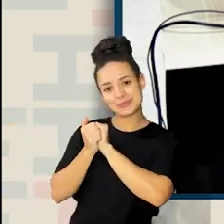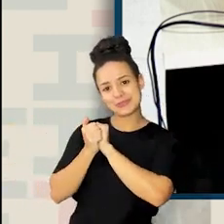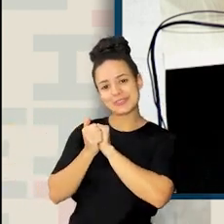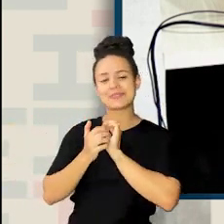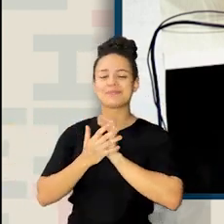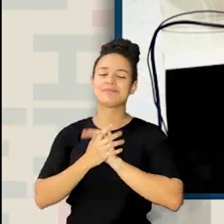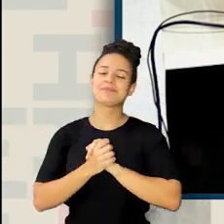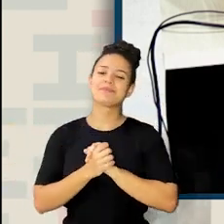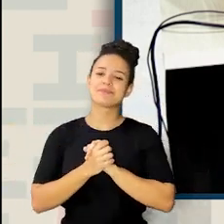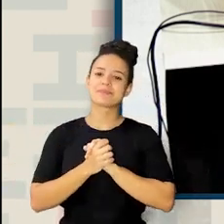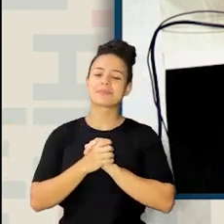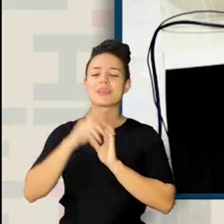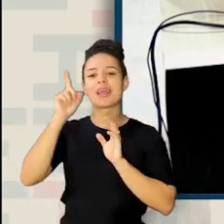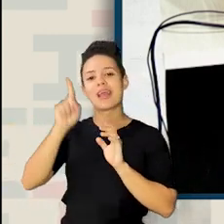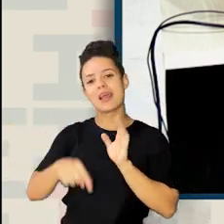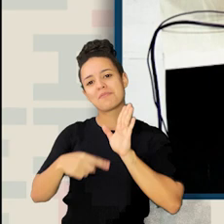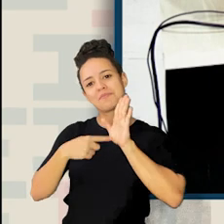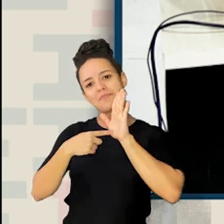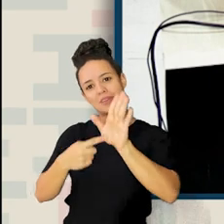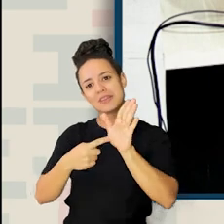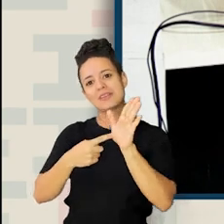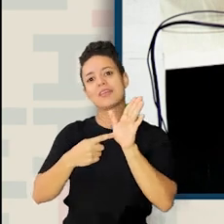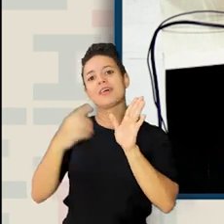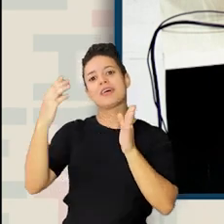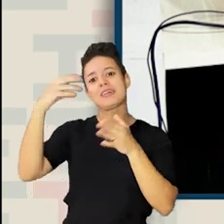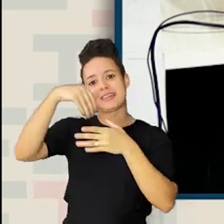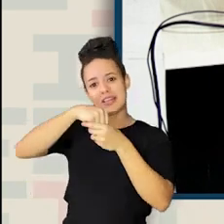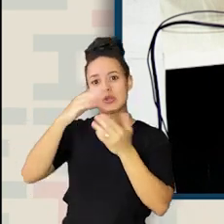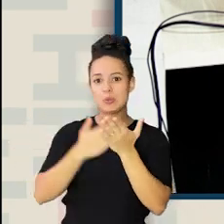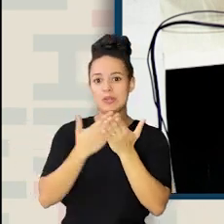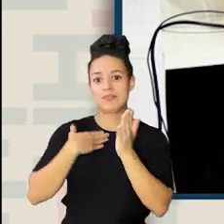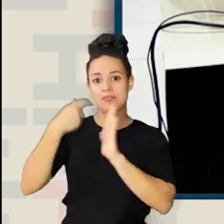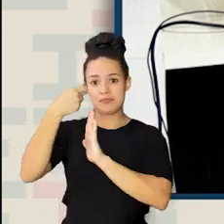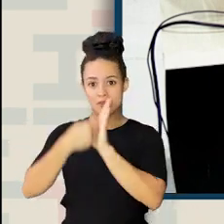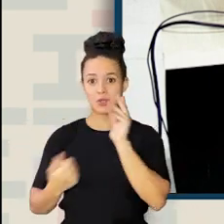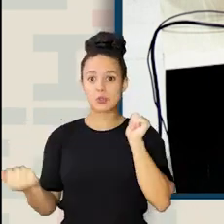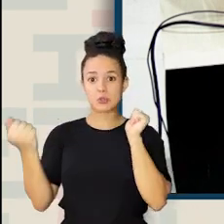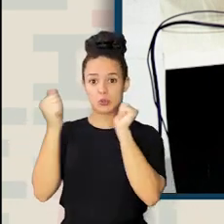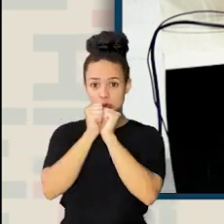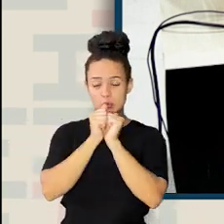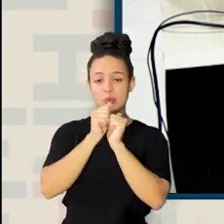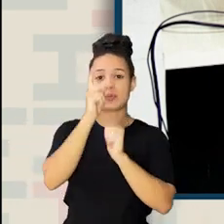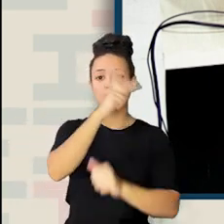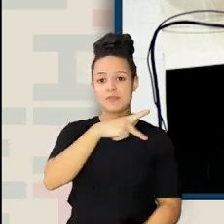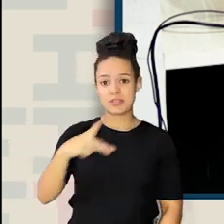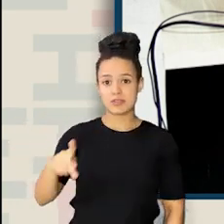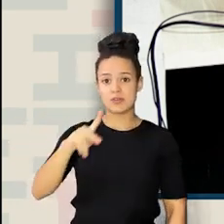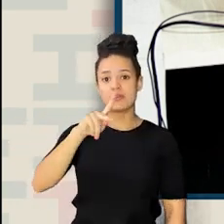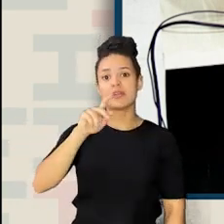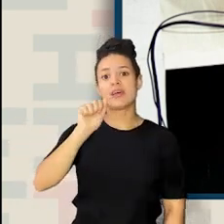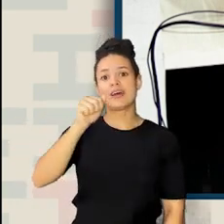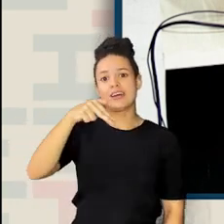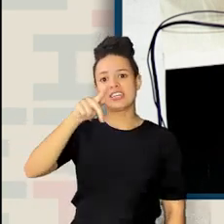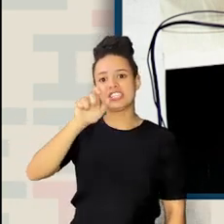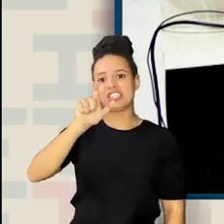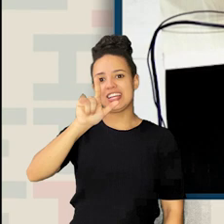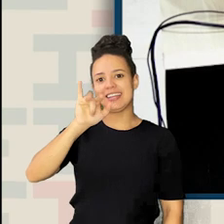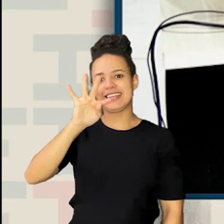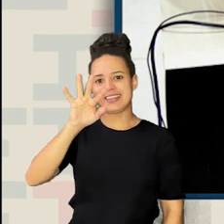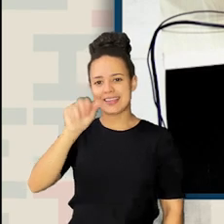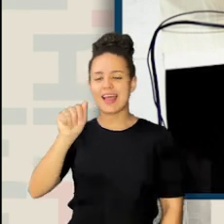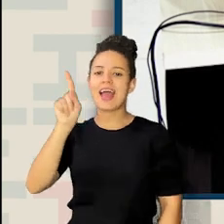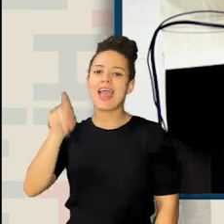né? Uma peça que está num livro que eu estou escrevendo com a professora Angelita Ribeiro, Amigos da Flauta